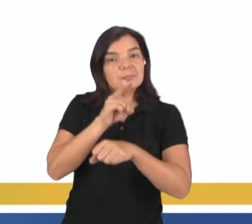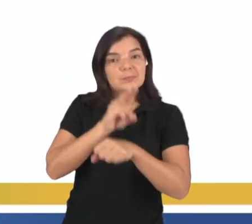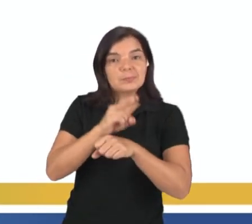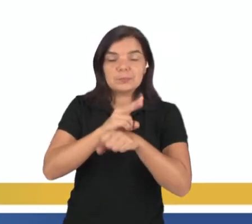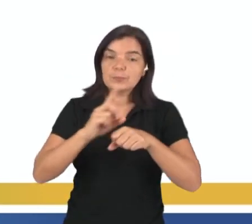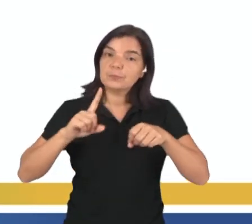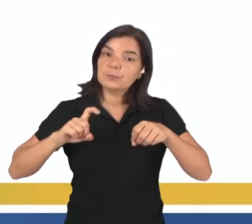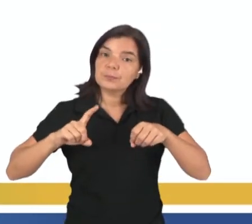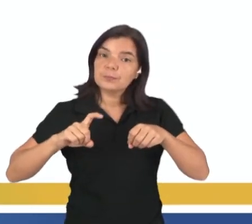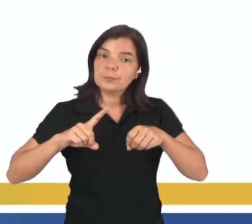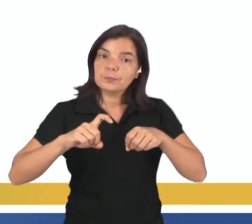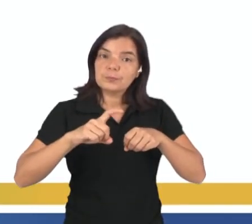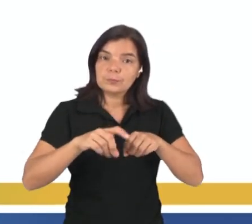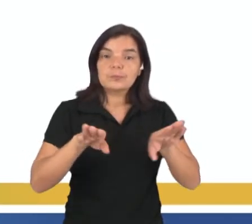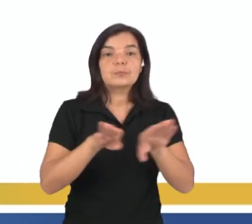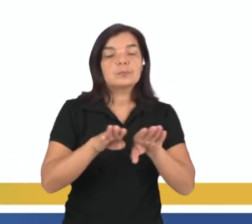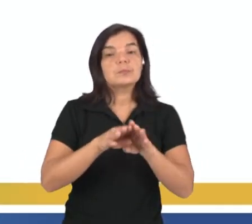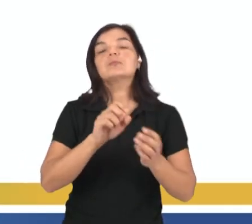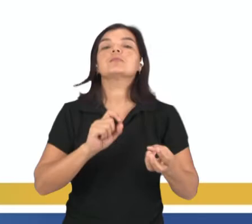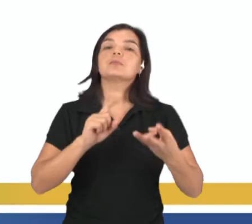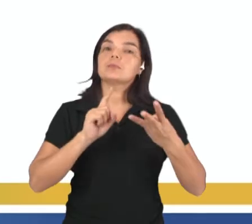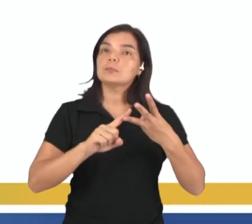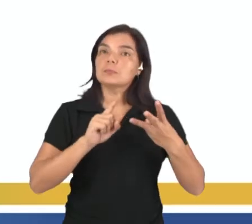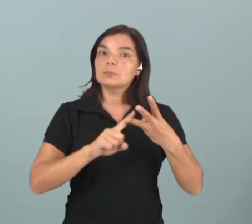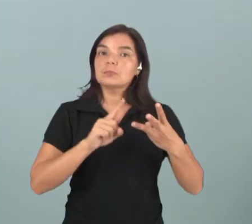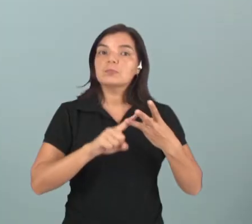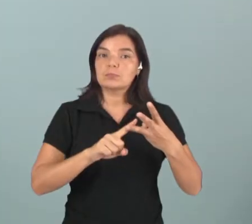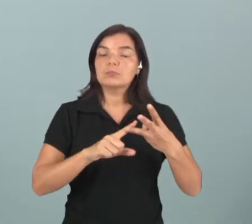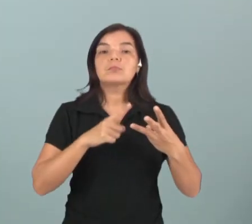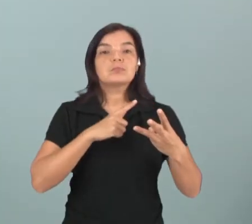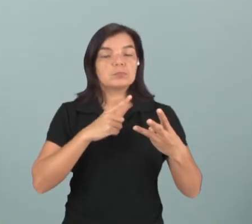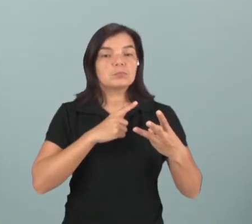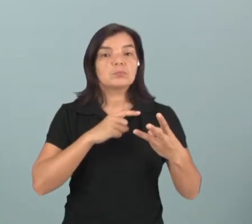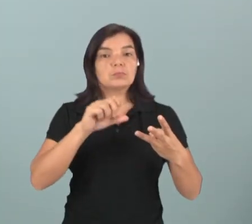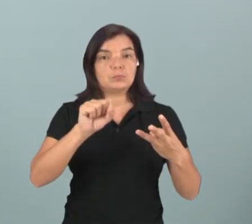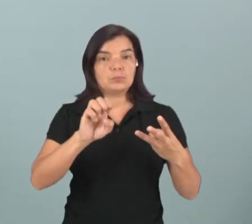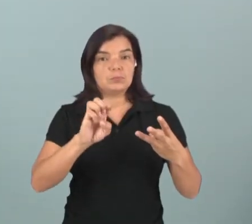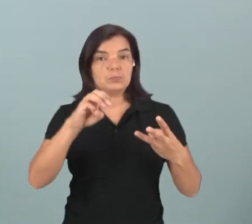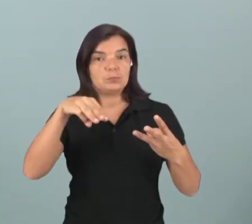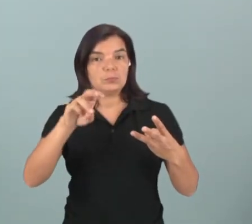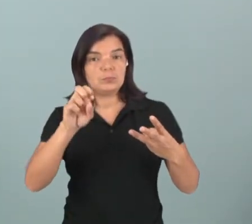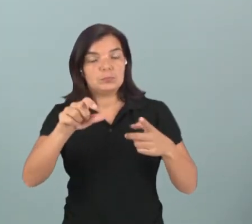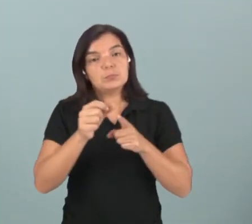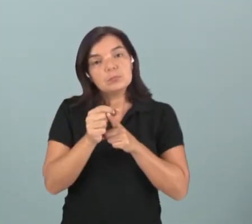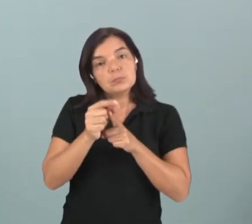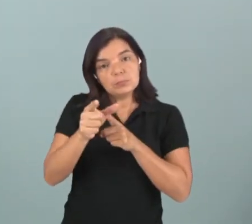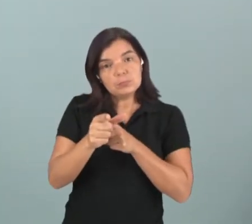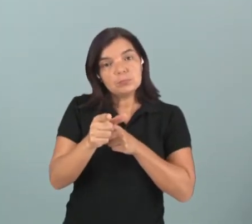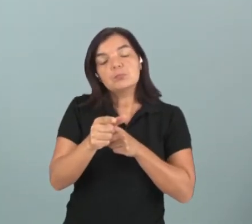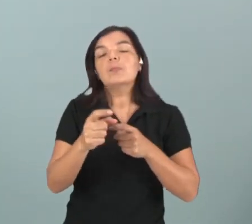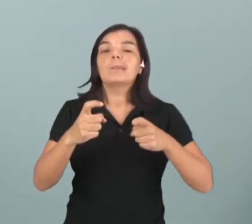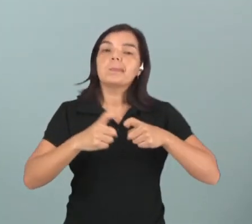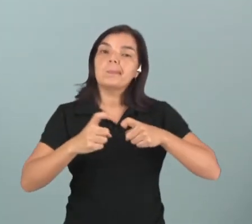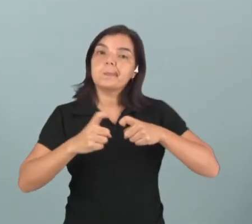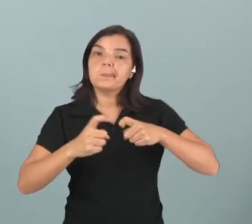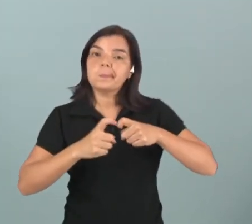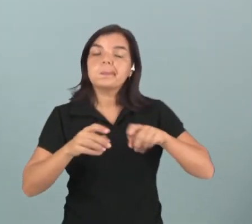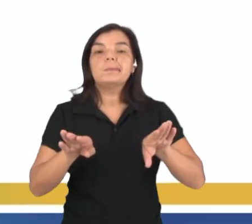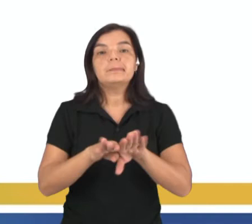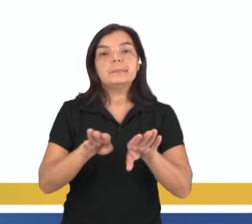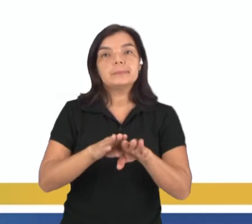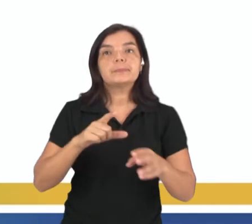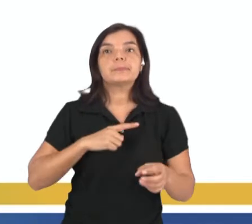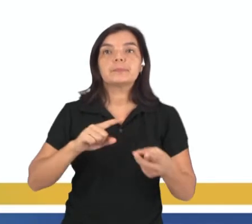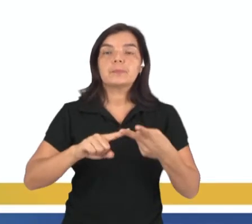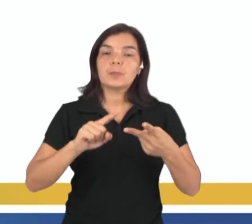os espermatozoides, tá? E também vai compor o sêmen, que vai ser liberado através do ato sexual. E nós temos